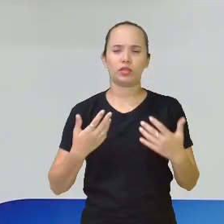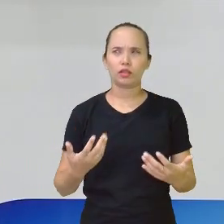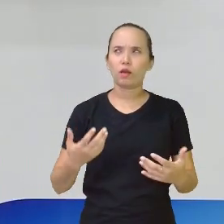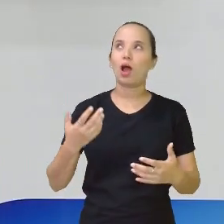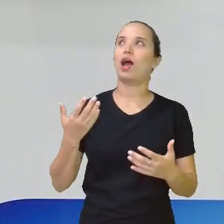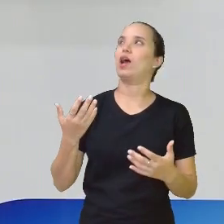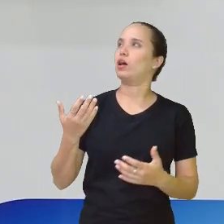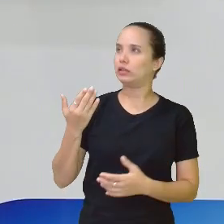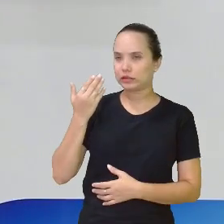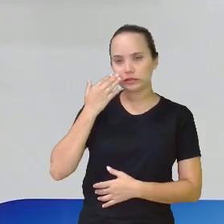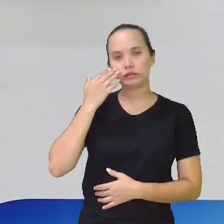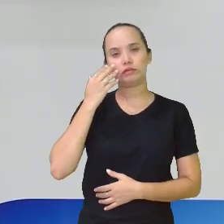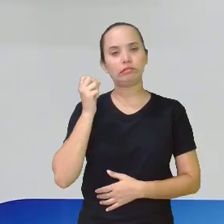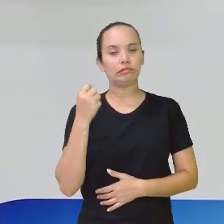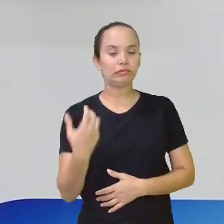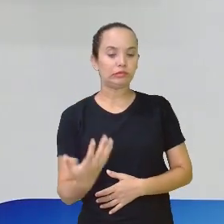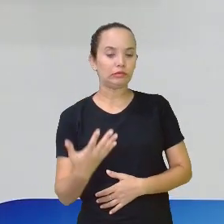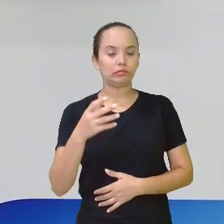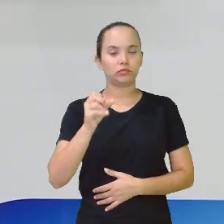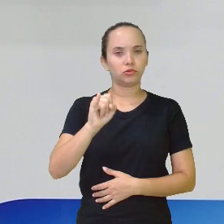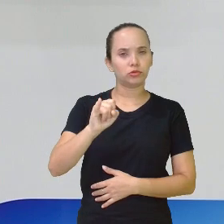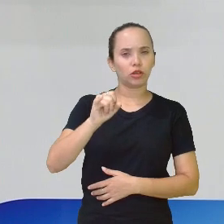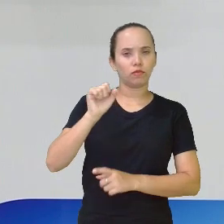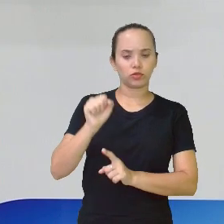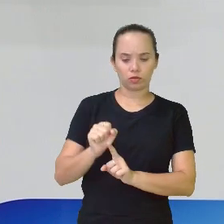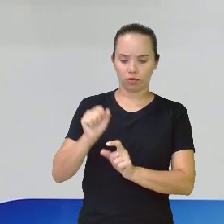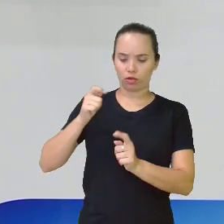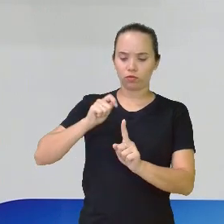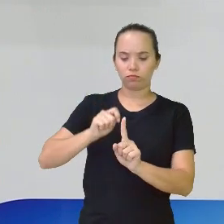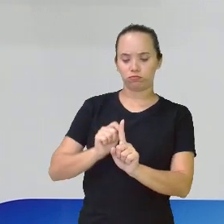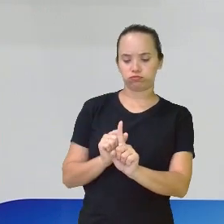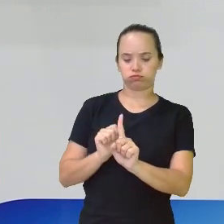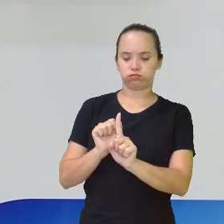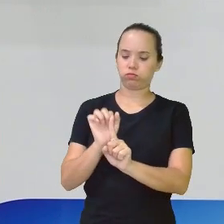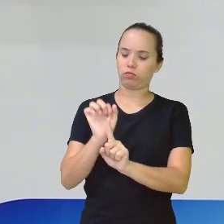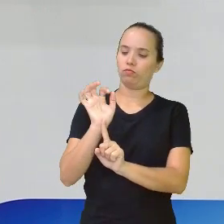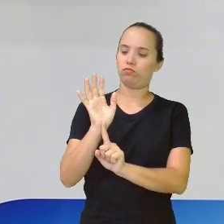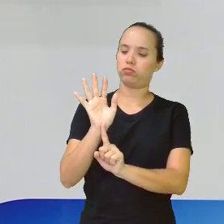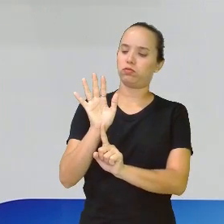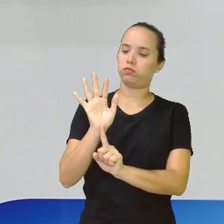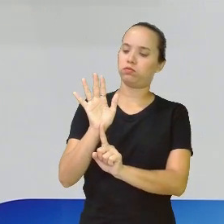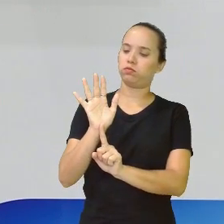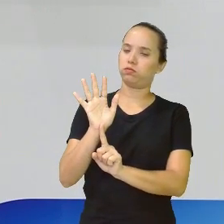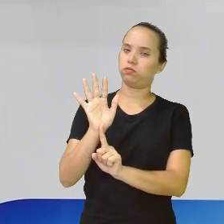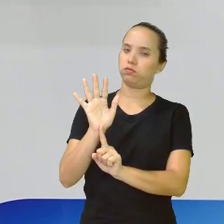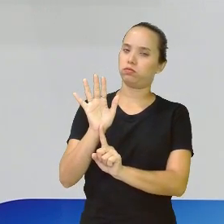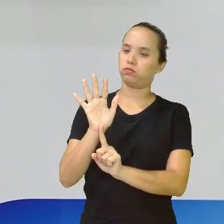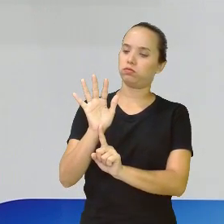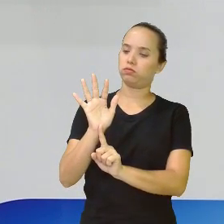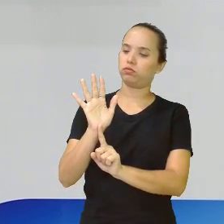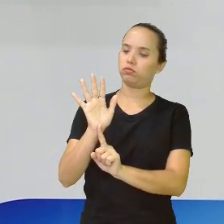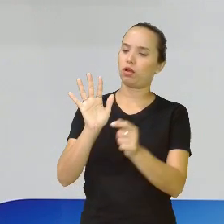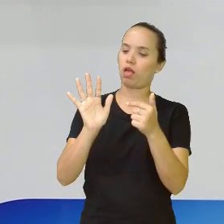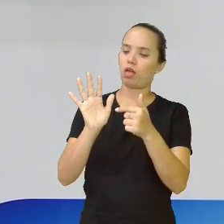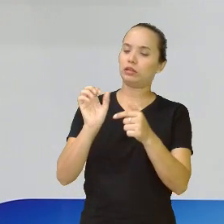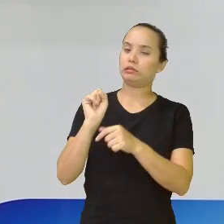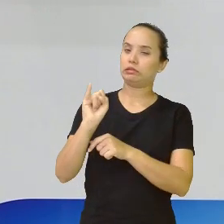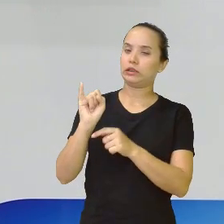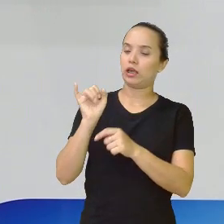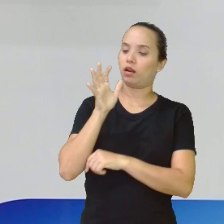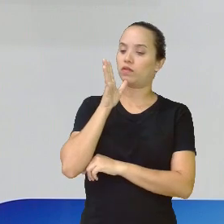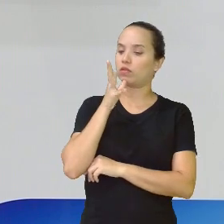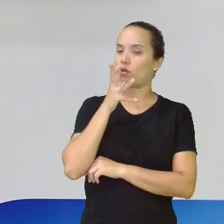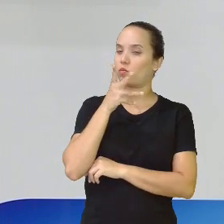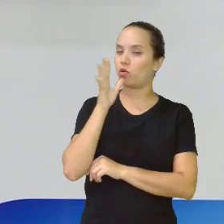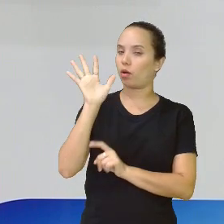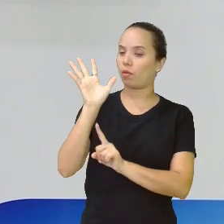senhor acende uma vela e ela fica lá acesa por um bom tempo, significa dizer que ali está acontecendo uma reação